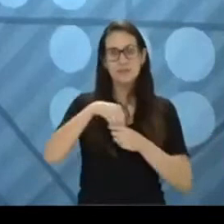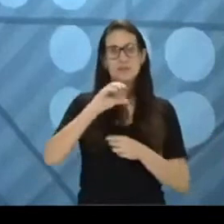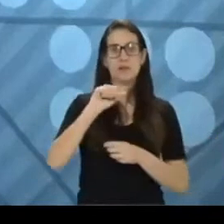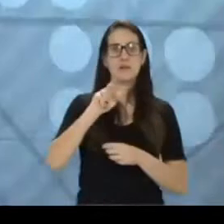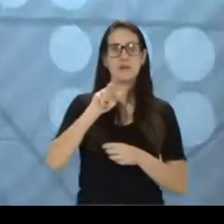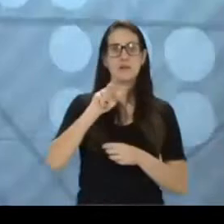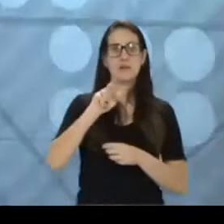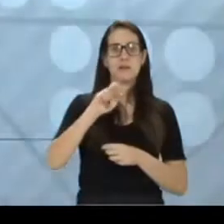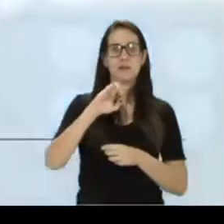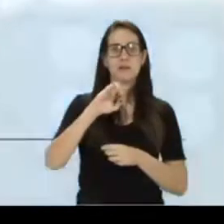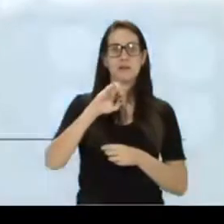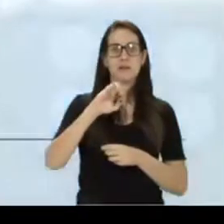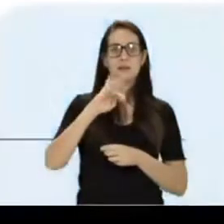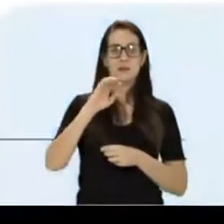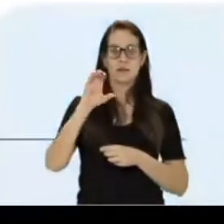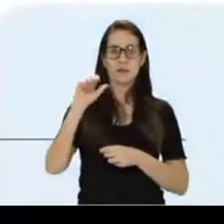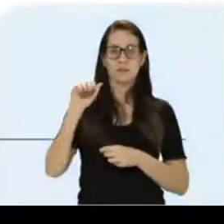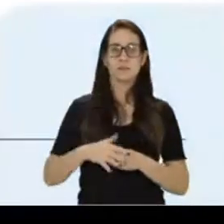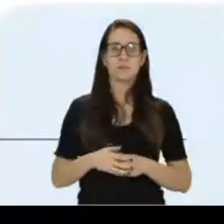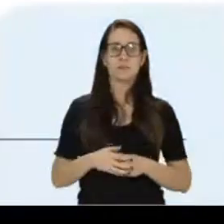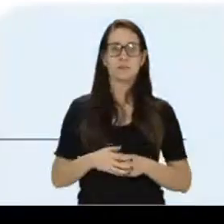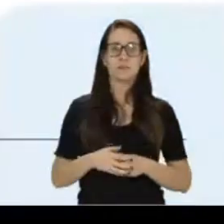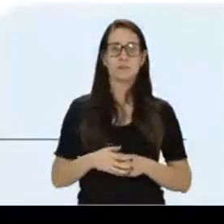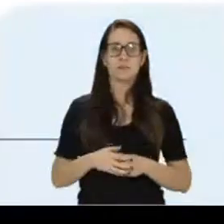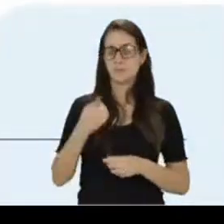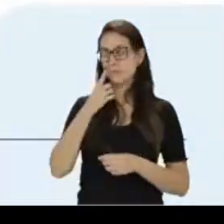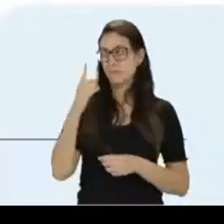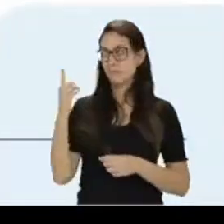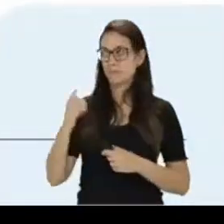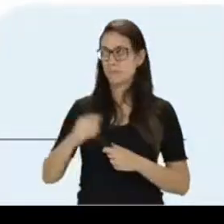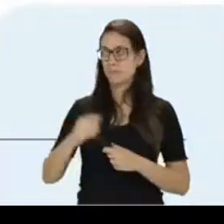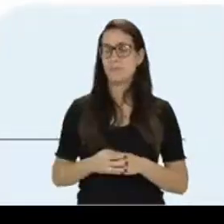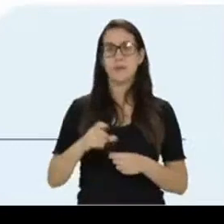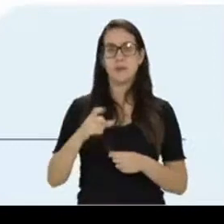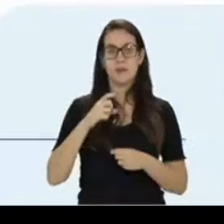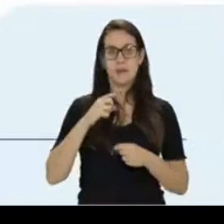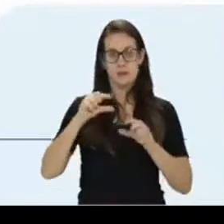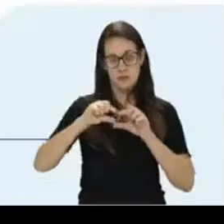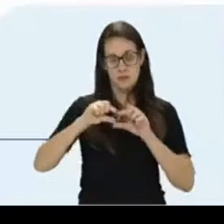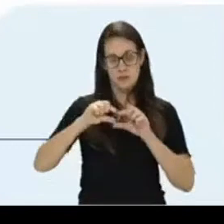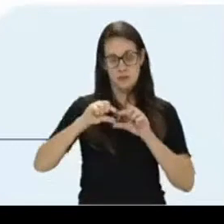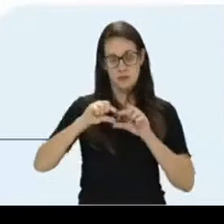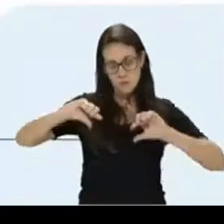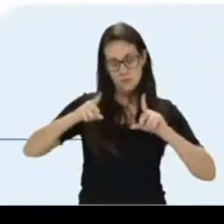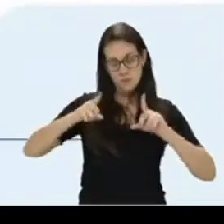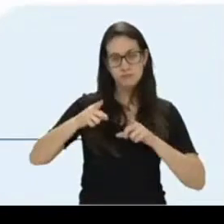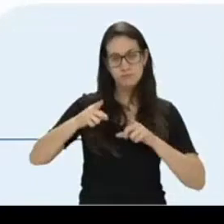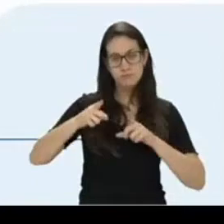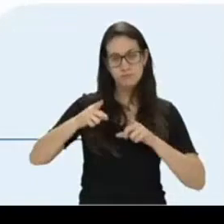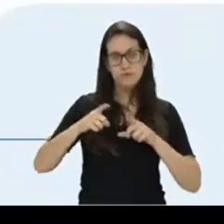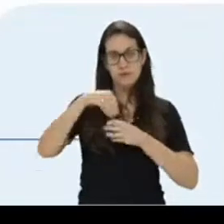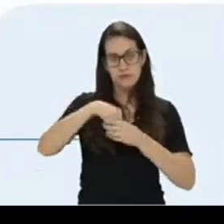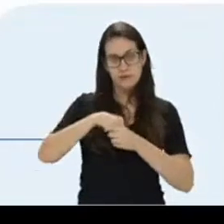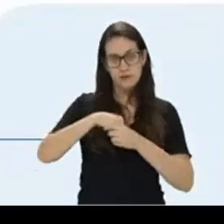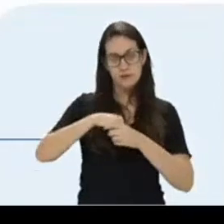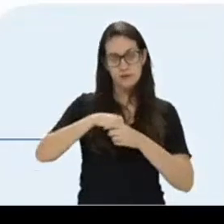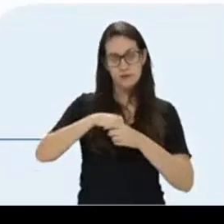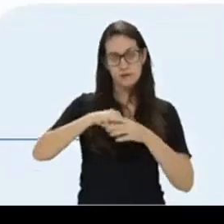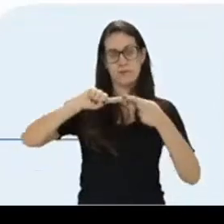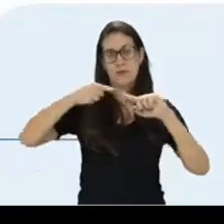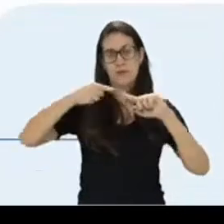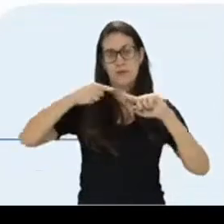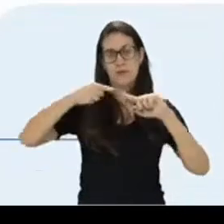vamos rever a nossa imagem. Então, aqui eu tenho esses poros que permitem que o material genético que está aqui, né,